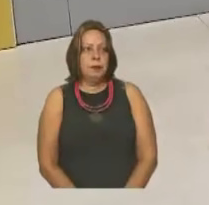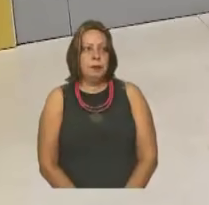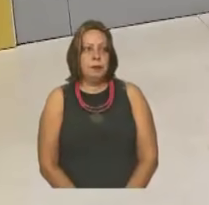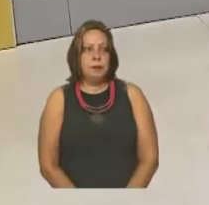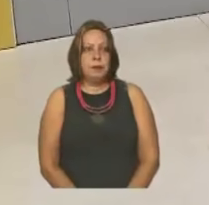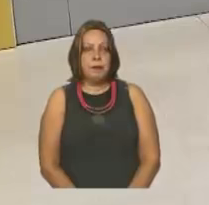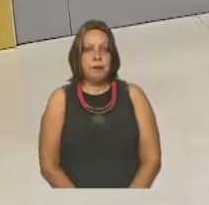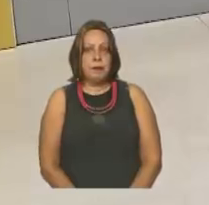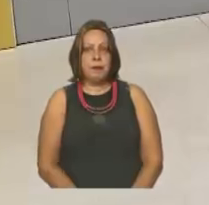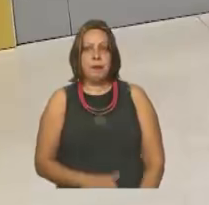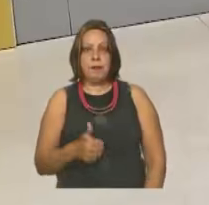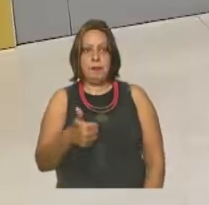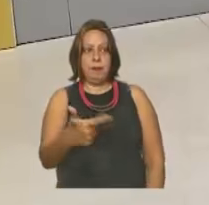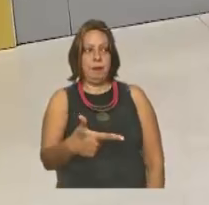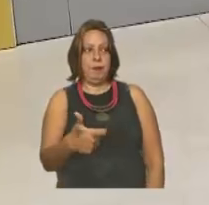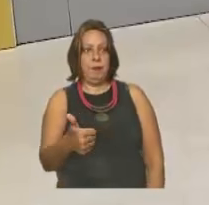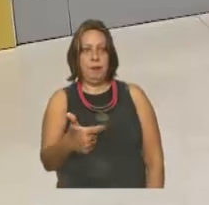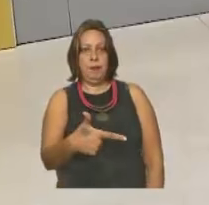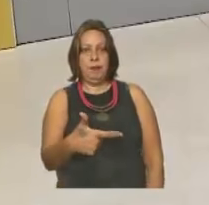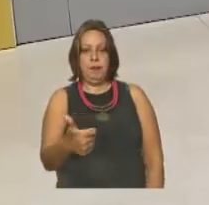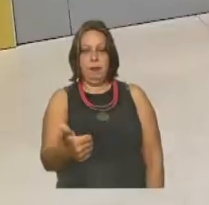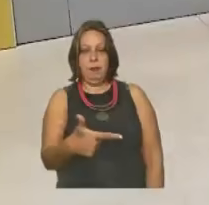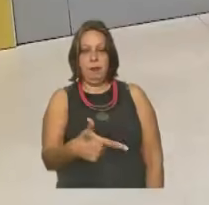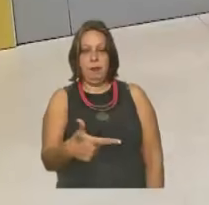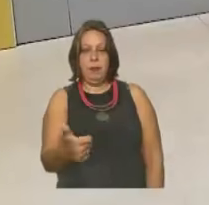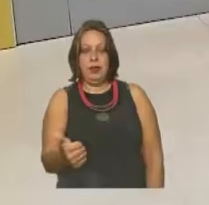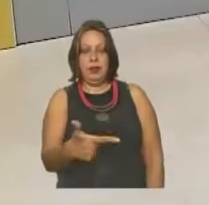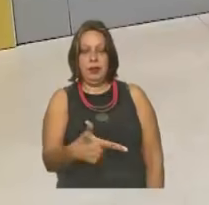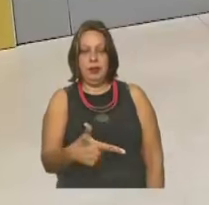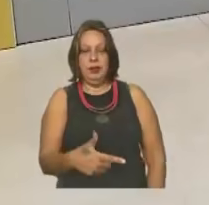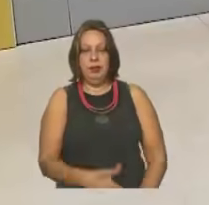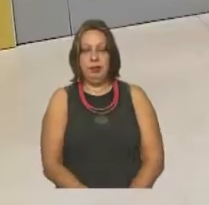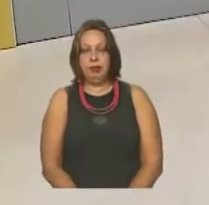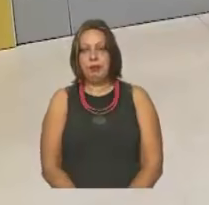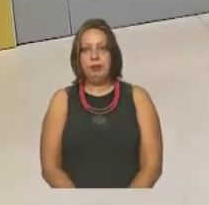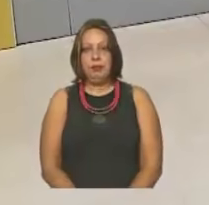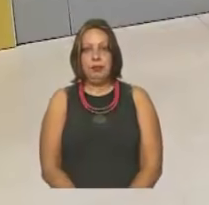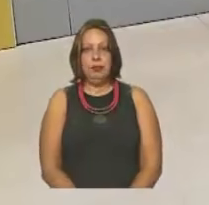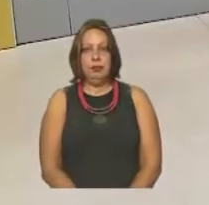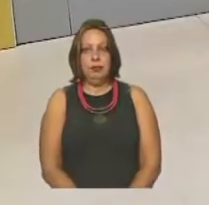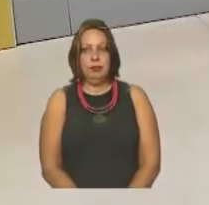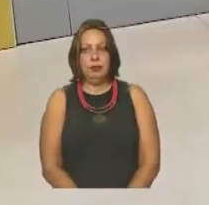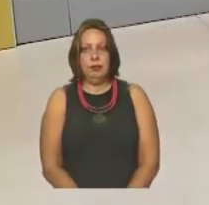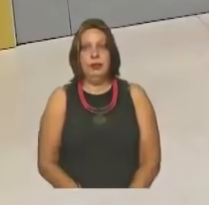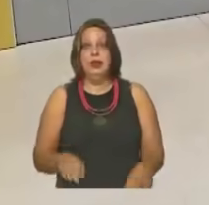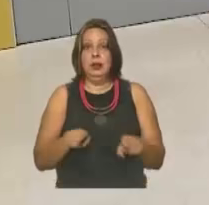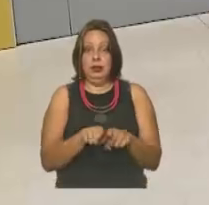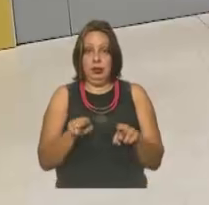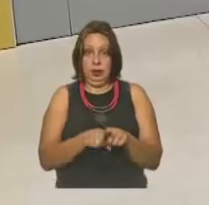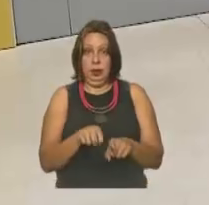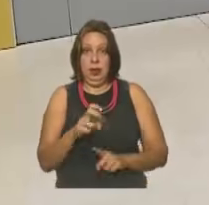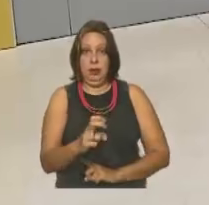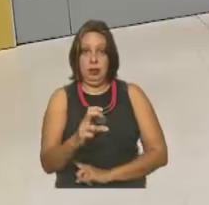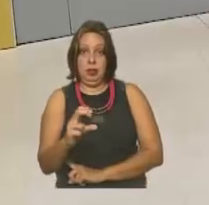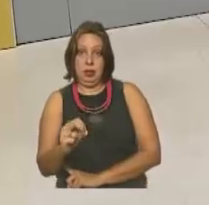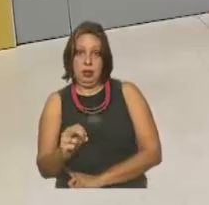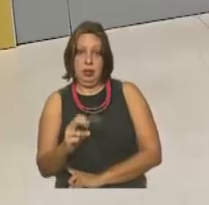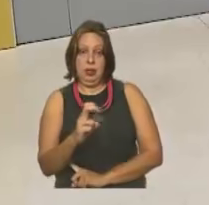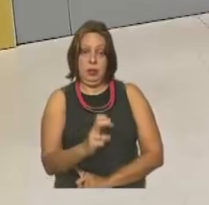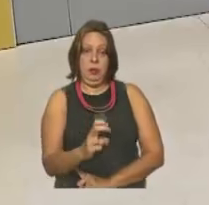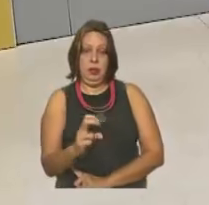saindo do Globo, número 12, 12, marque aí, 12, 12, 12, tá sorteado, também tá sorteado